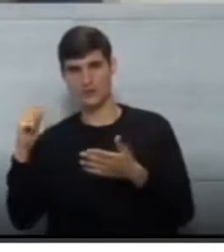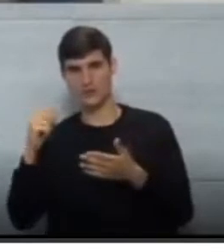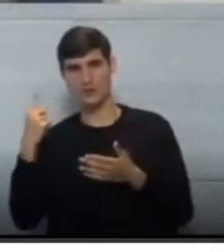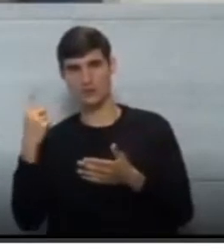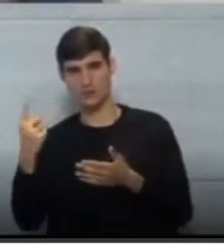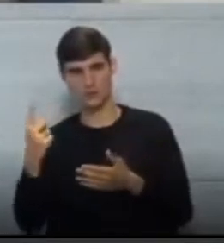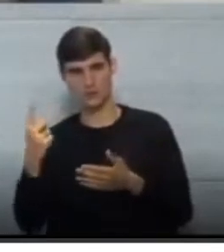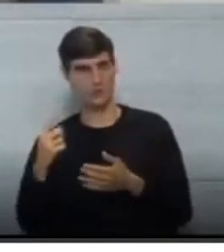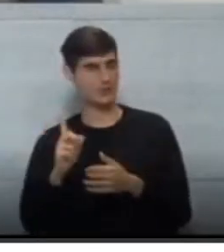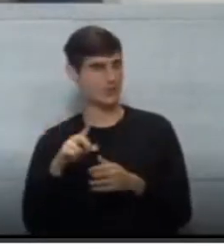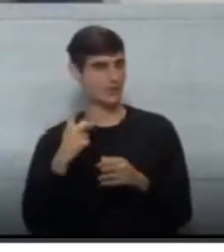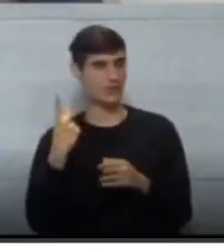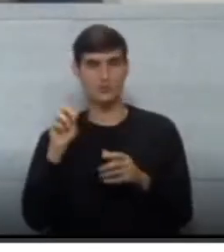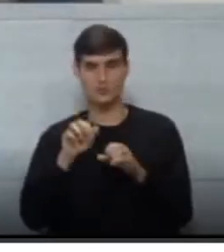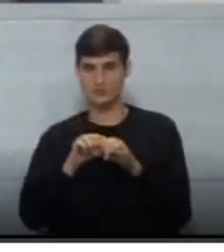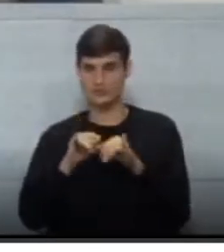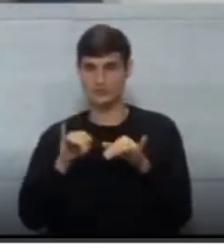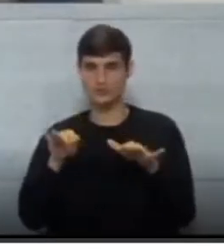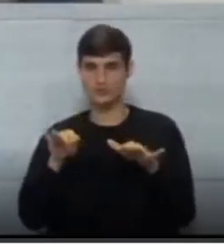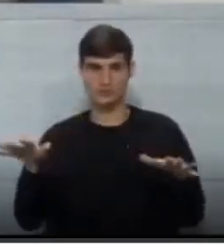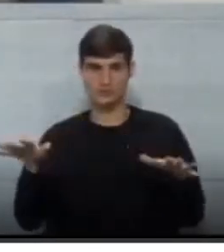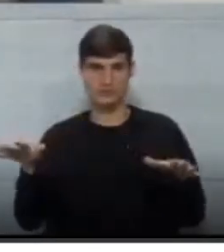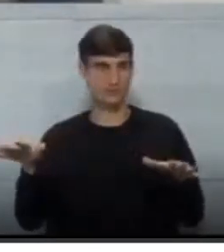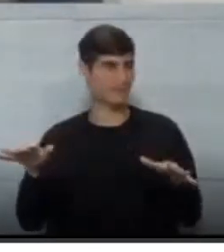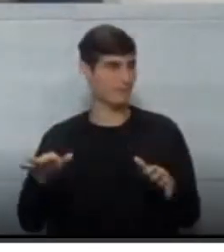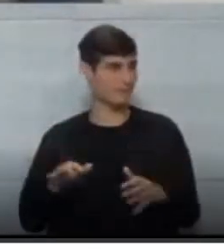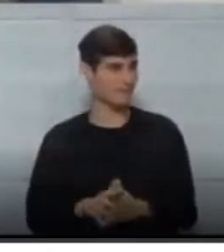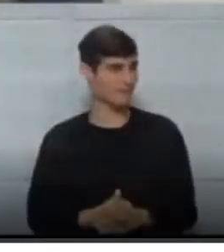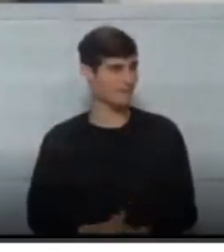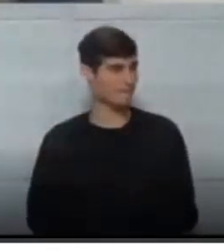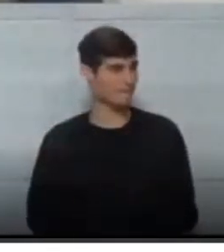Então, o último espalhamento, ou a última